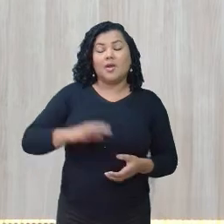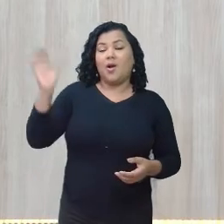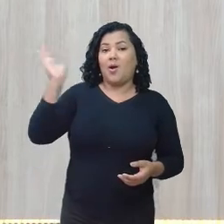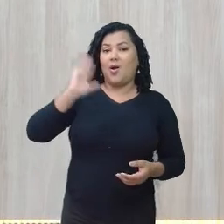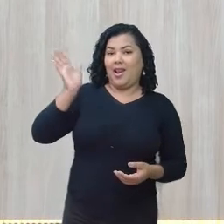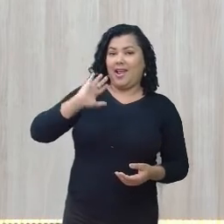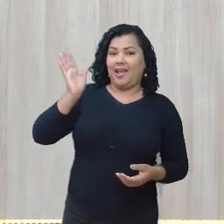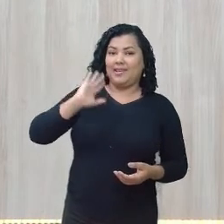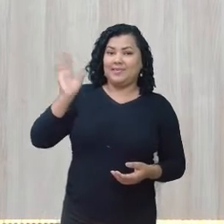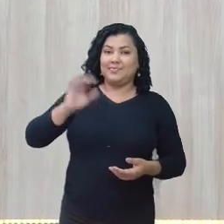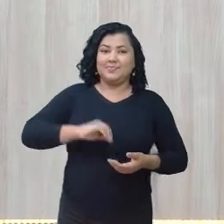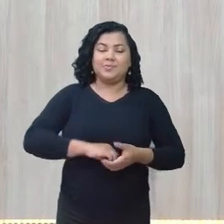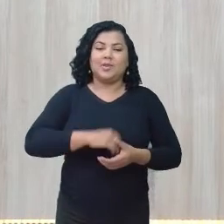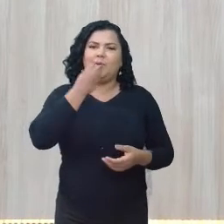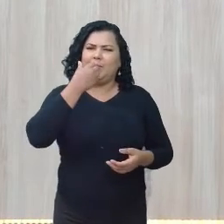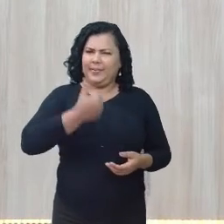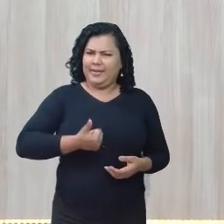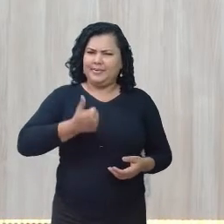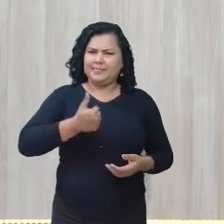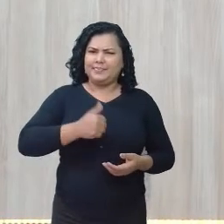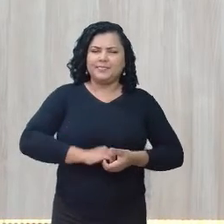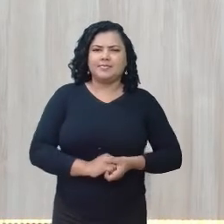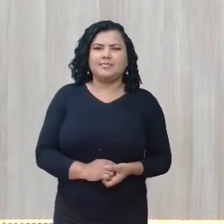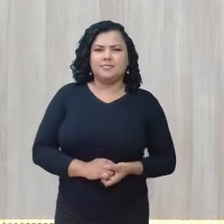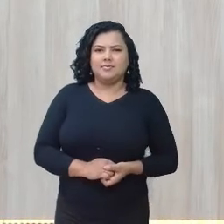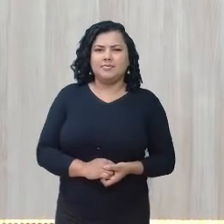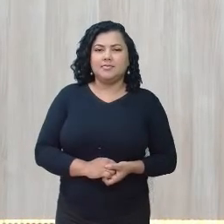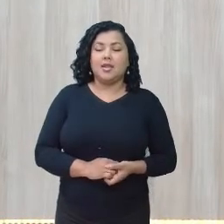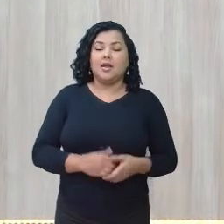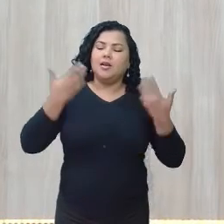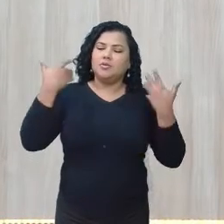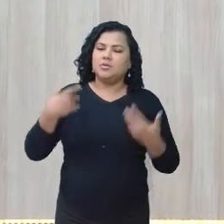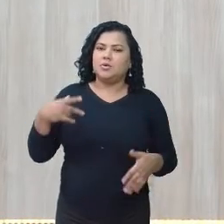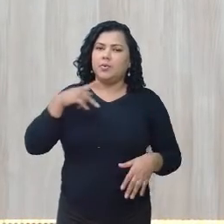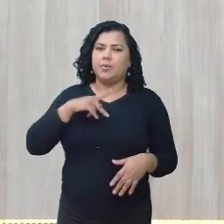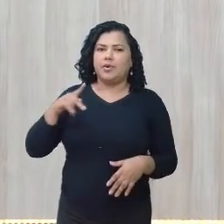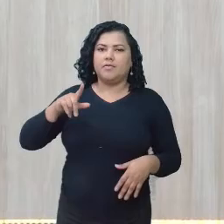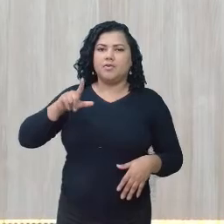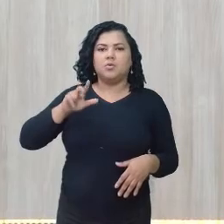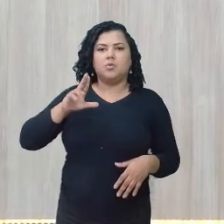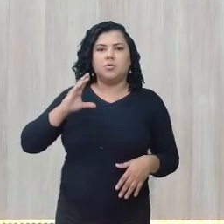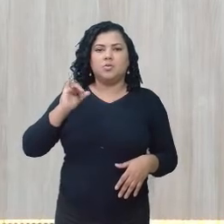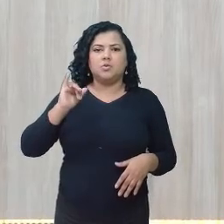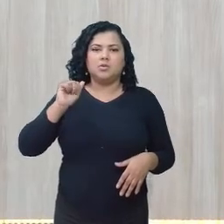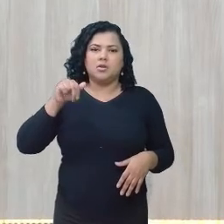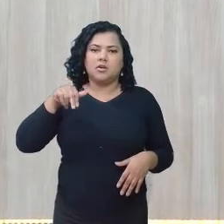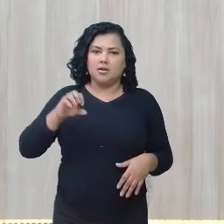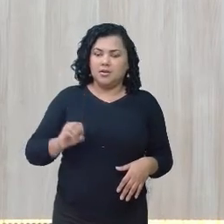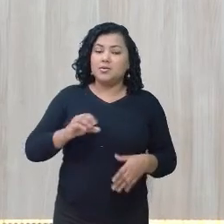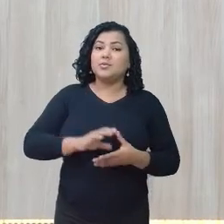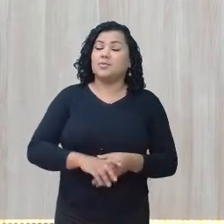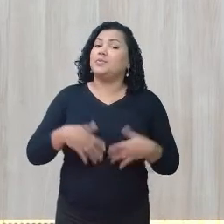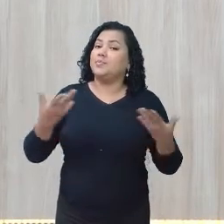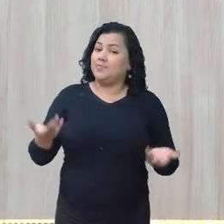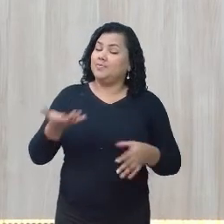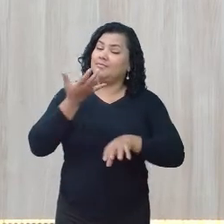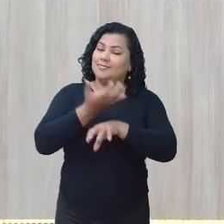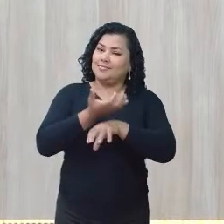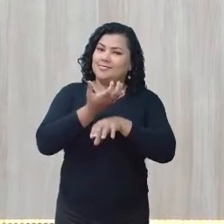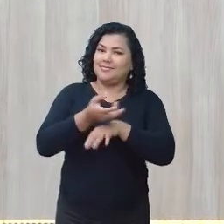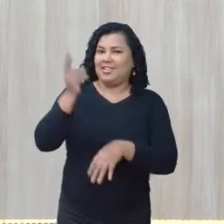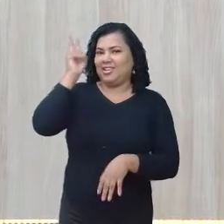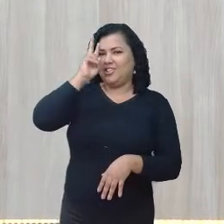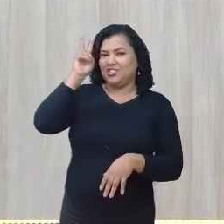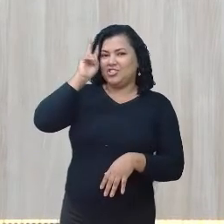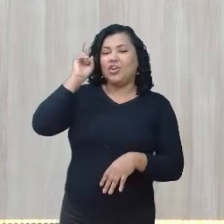Olá pessoal, tudo bom com vocês? Eu sou o professor Luciano Júnior, professor de História e